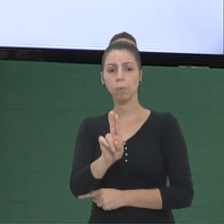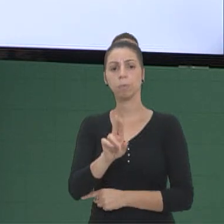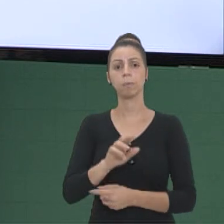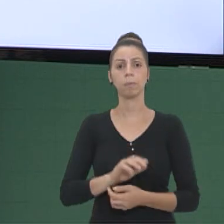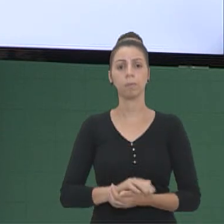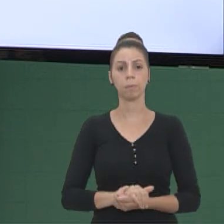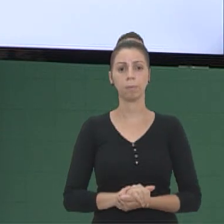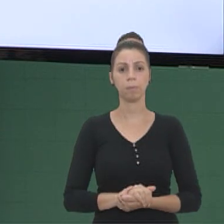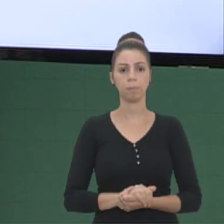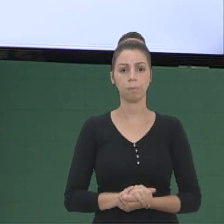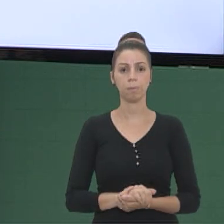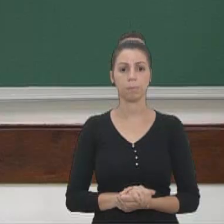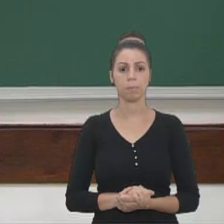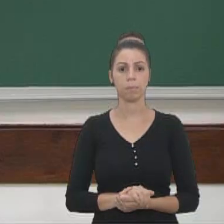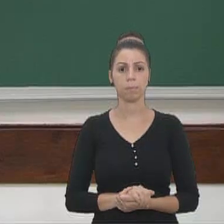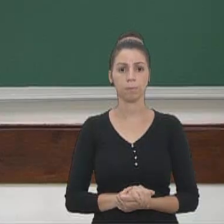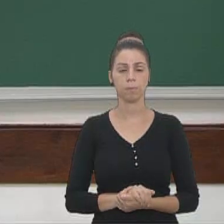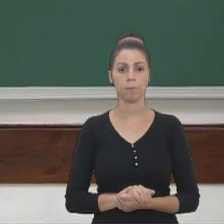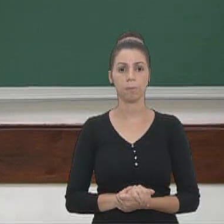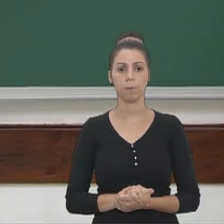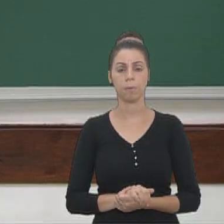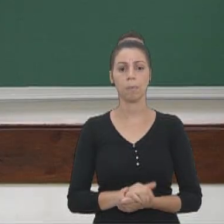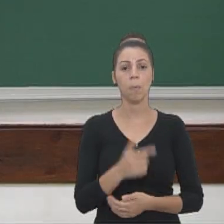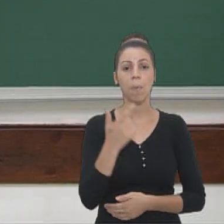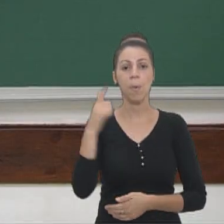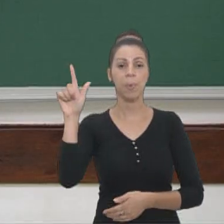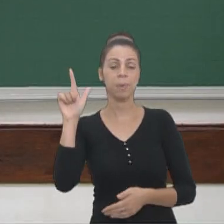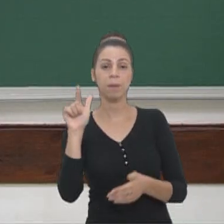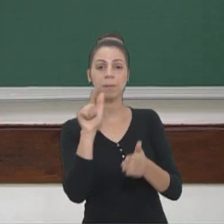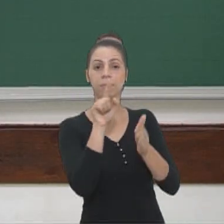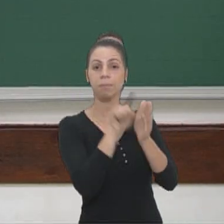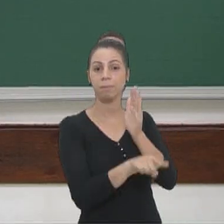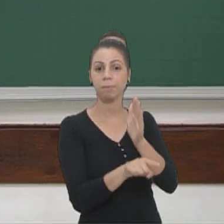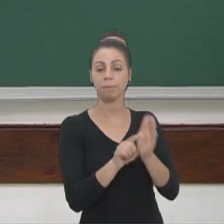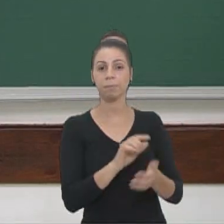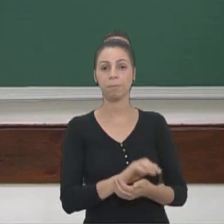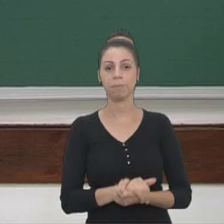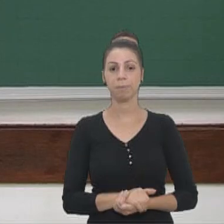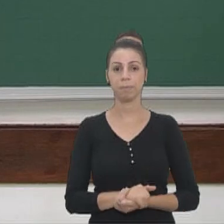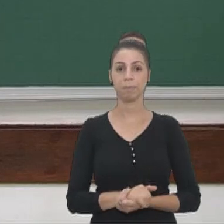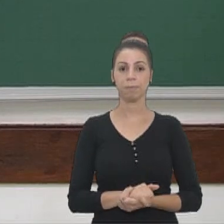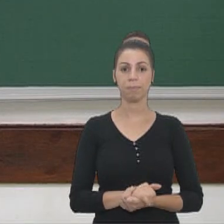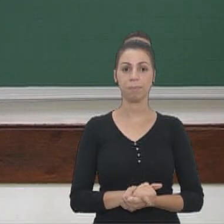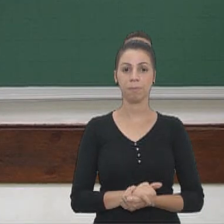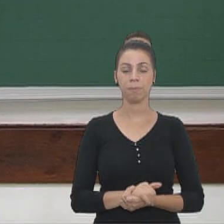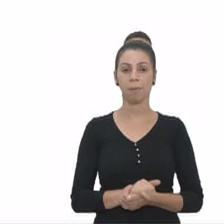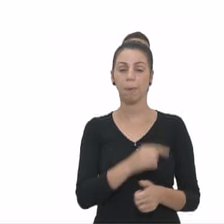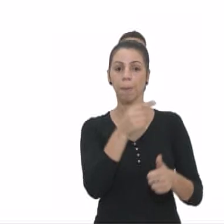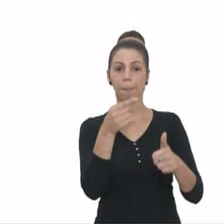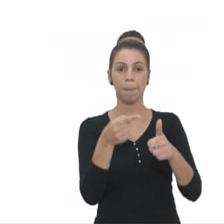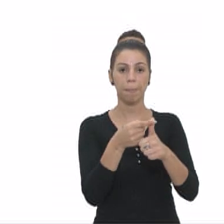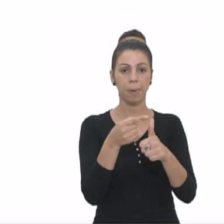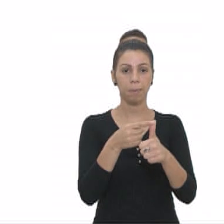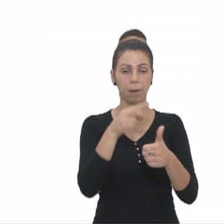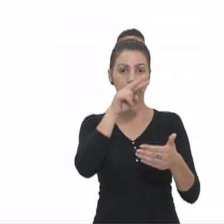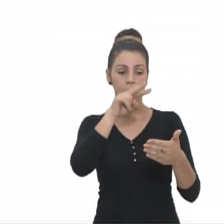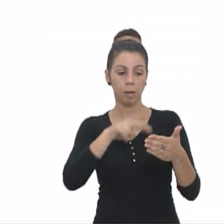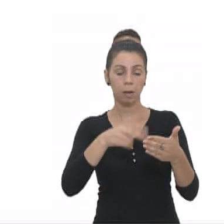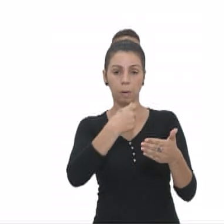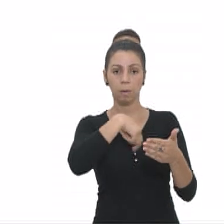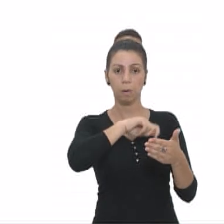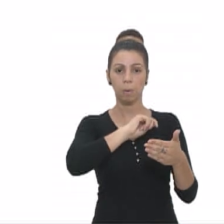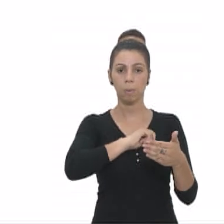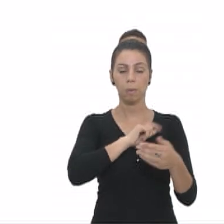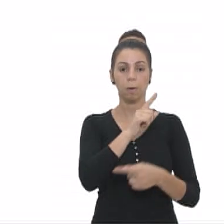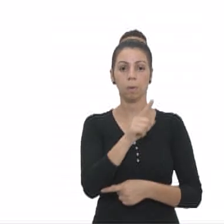seria usted. Vamos aos quiz? Primeiro, transforma a seguinte frase